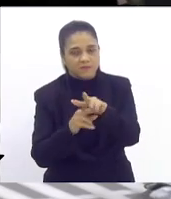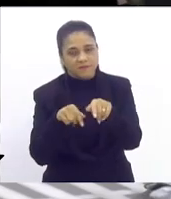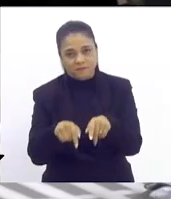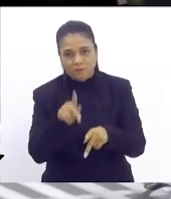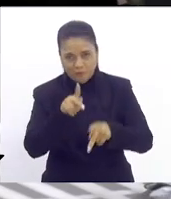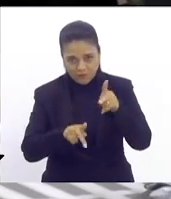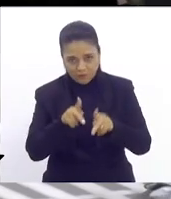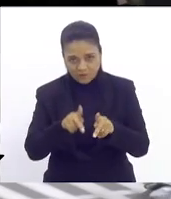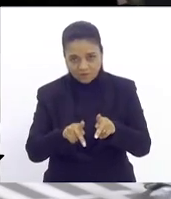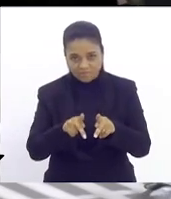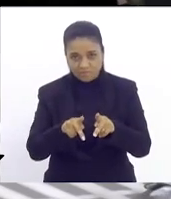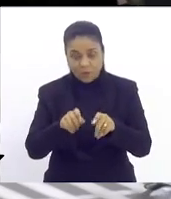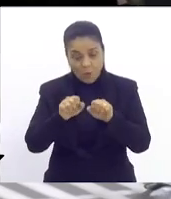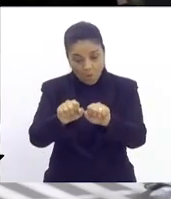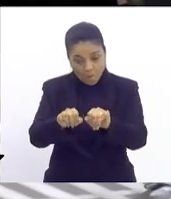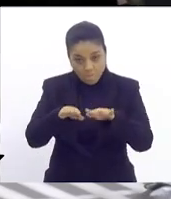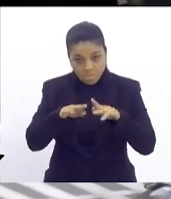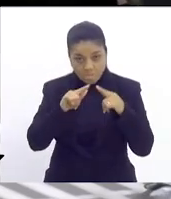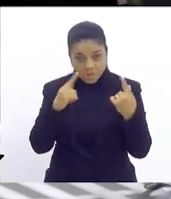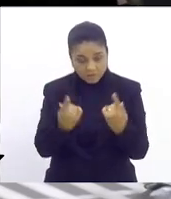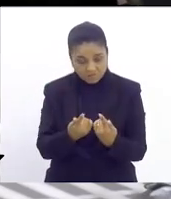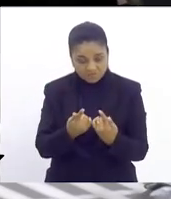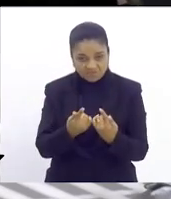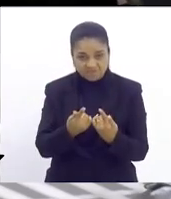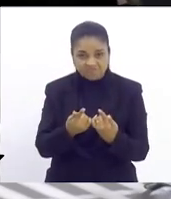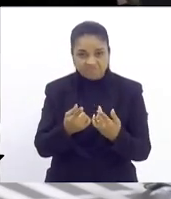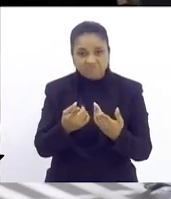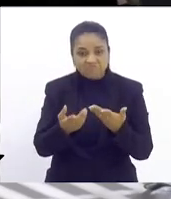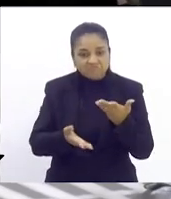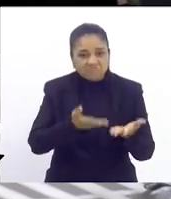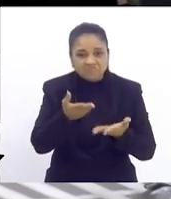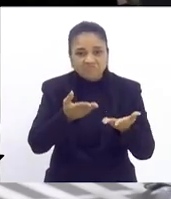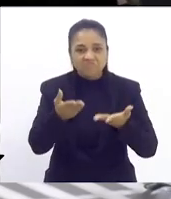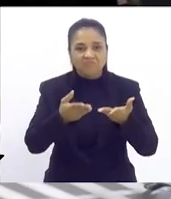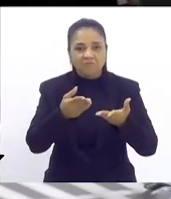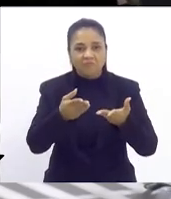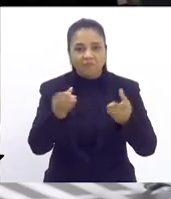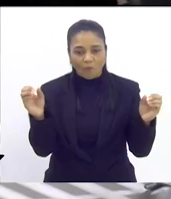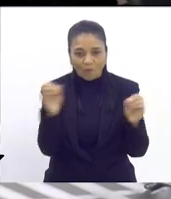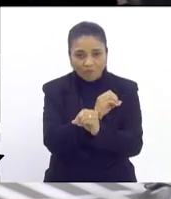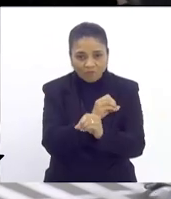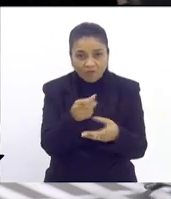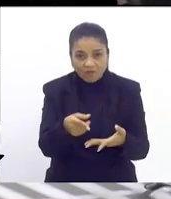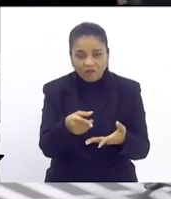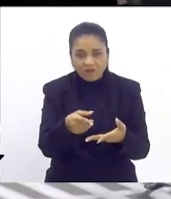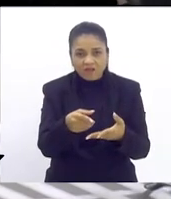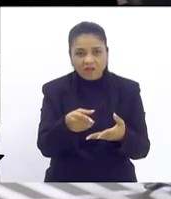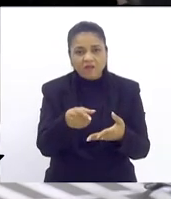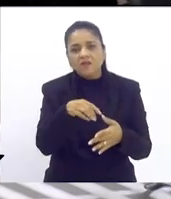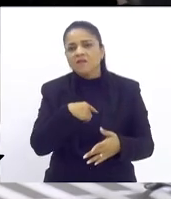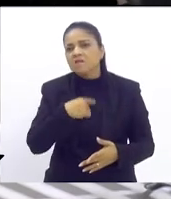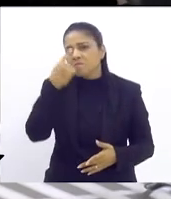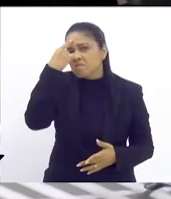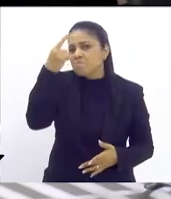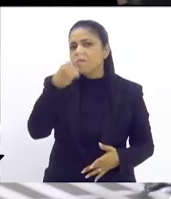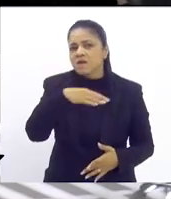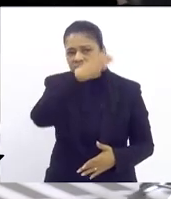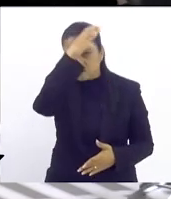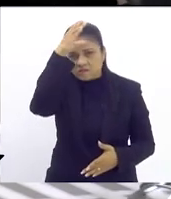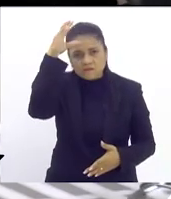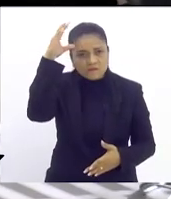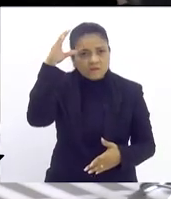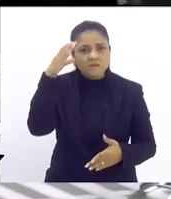O parlamento dessa forma você imagina um simples usuário dessa concessionária